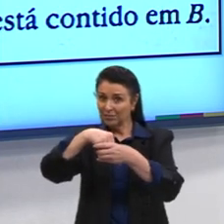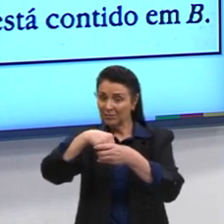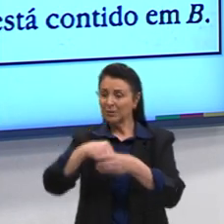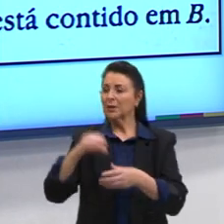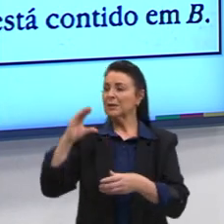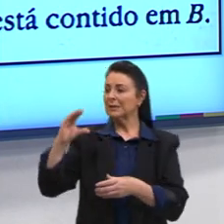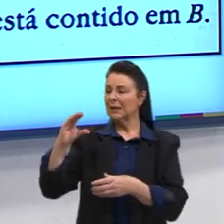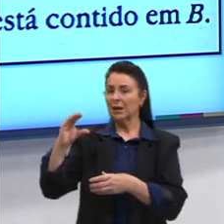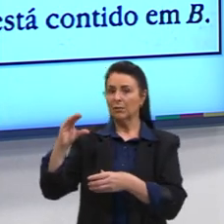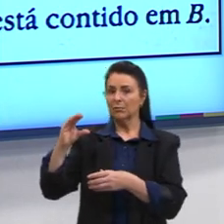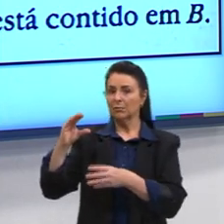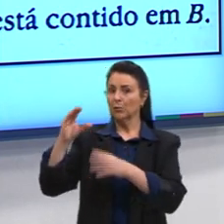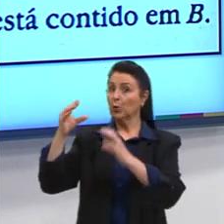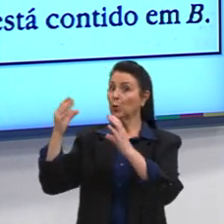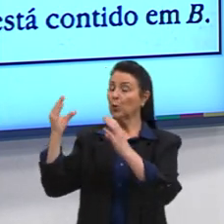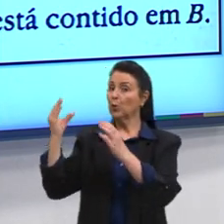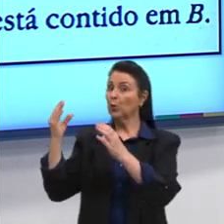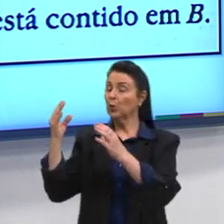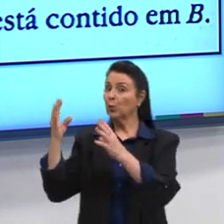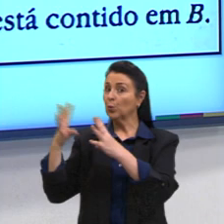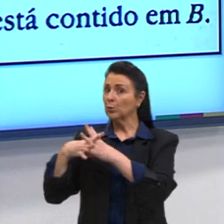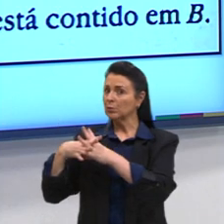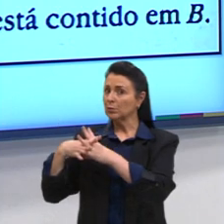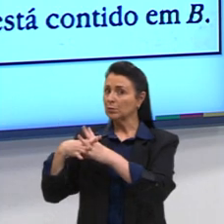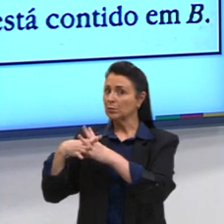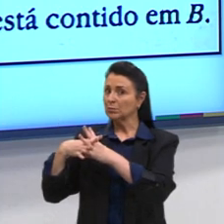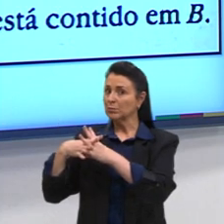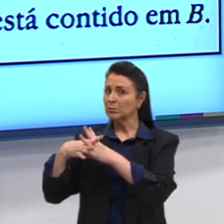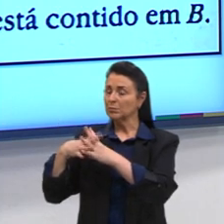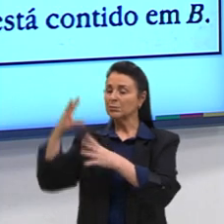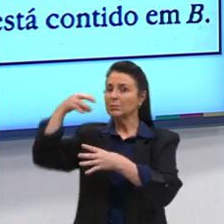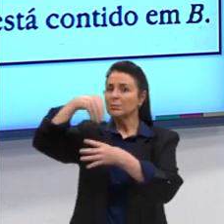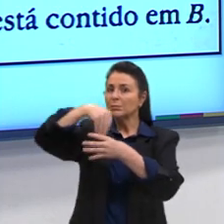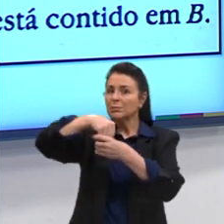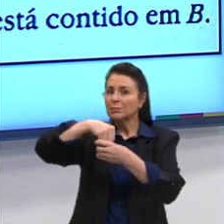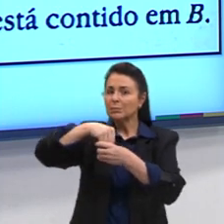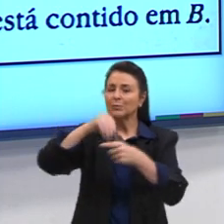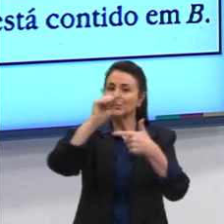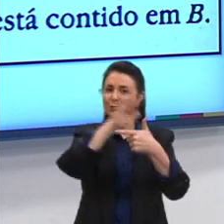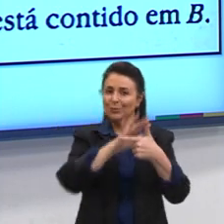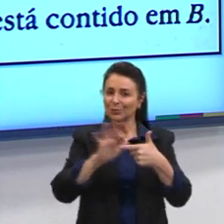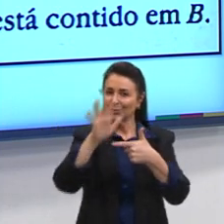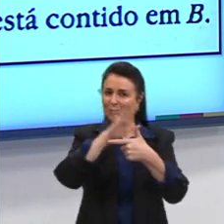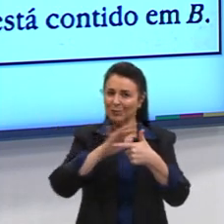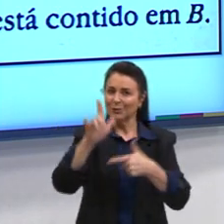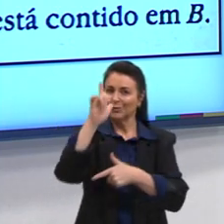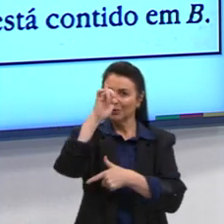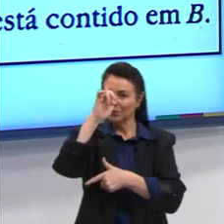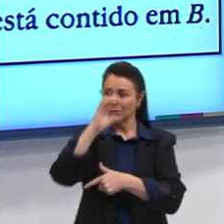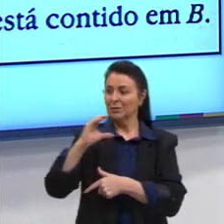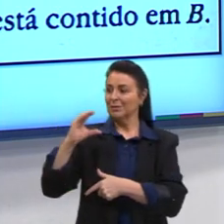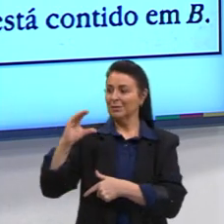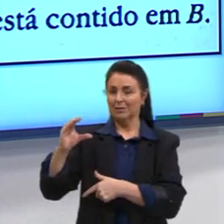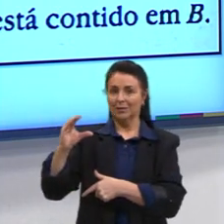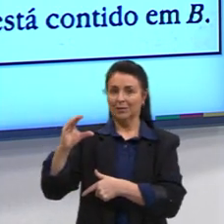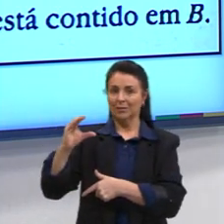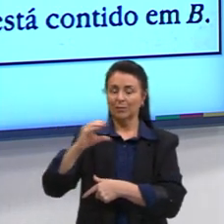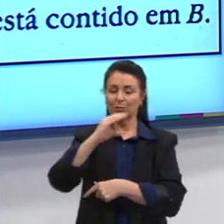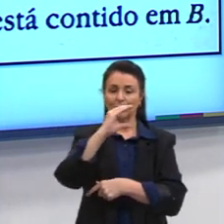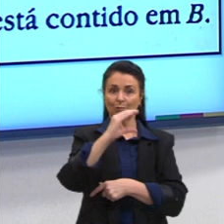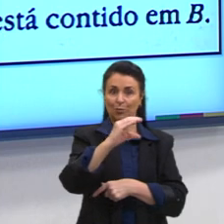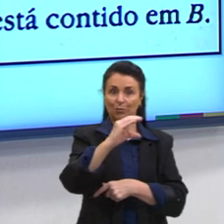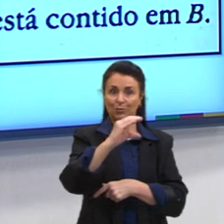aqui como sendo as consoantes Então as consoantes estão dentro do de todo o alfabeto Latina Então você está